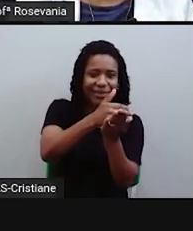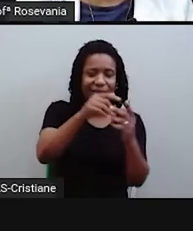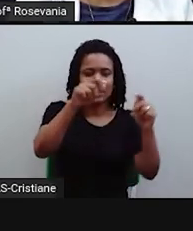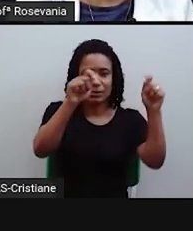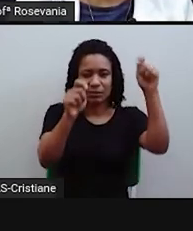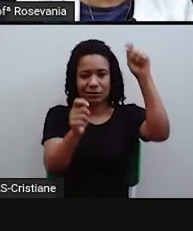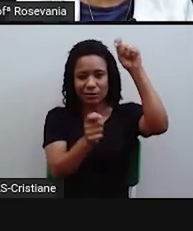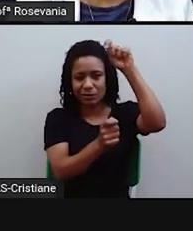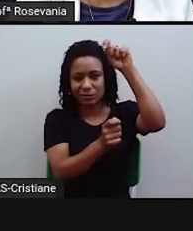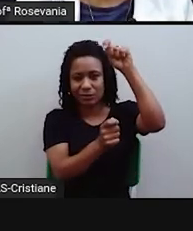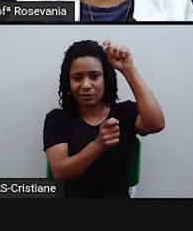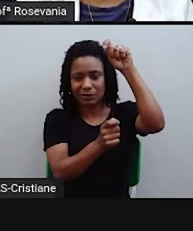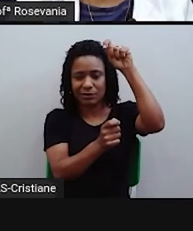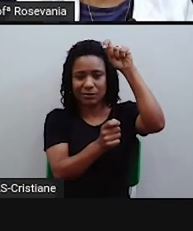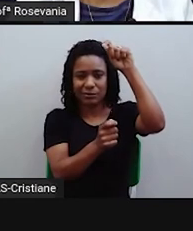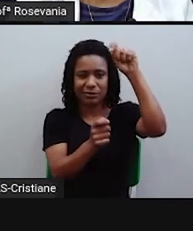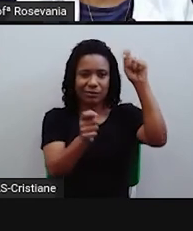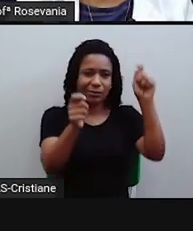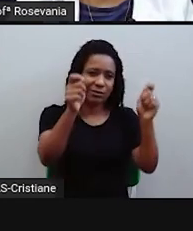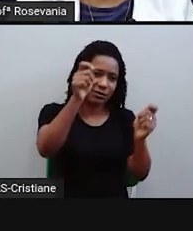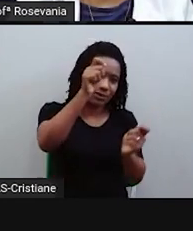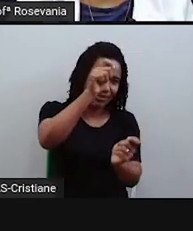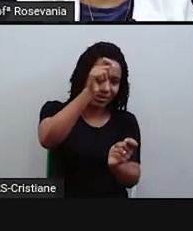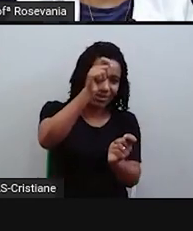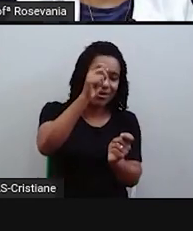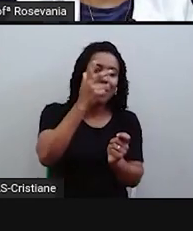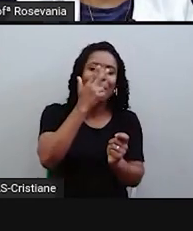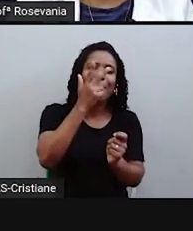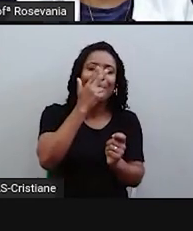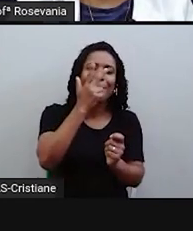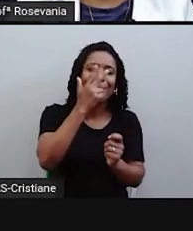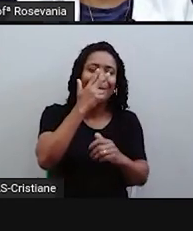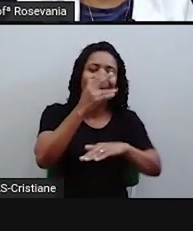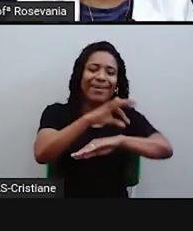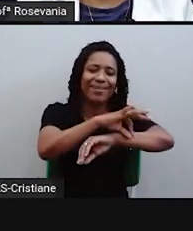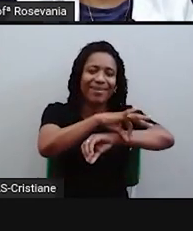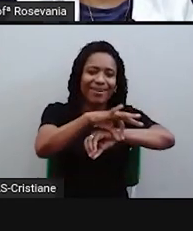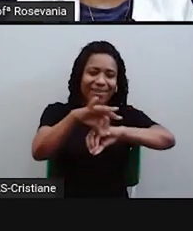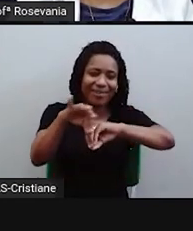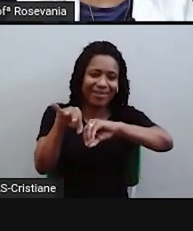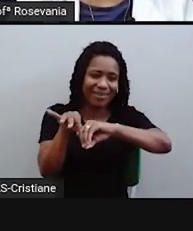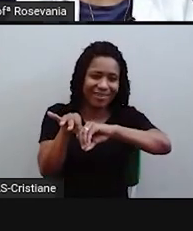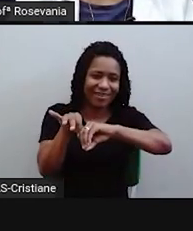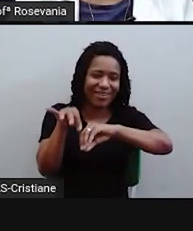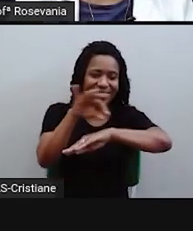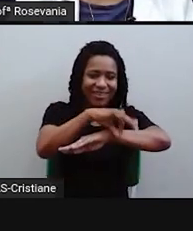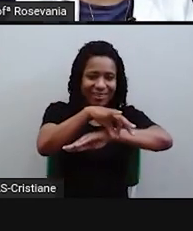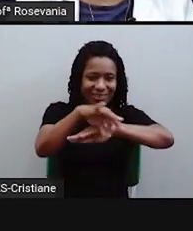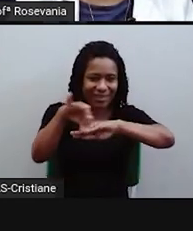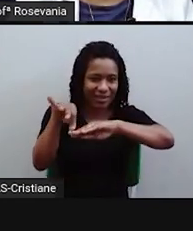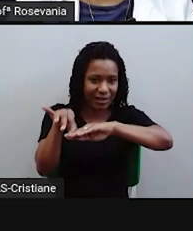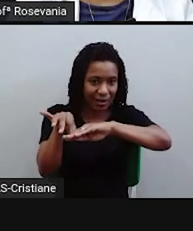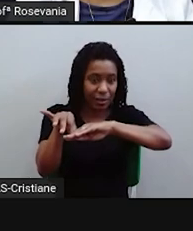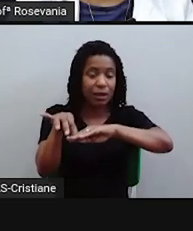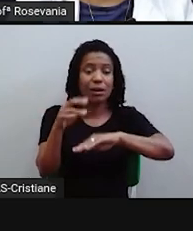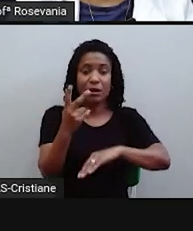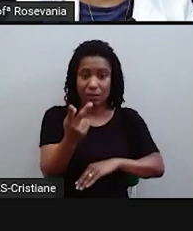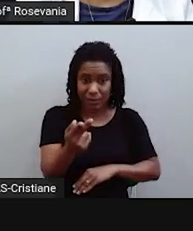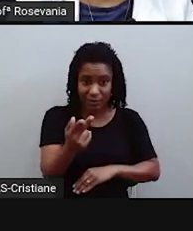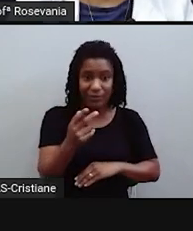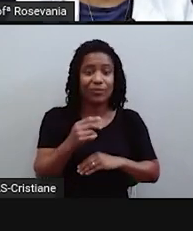aqui, né, tipo um transferidorzinho que a gente tem, né, todo marcado aqui, dá para ver melhorzinho aqui, né? E aí você,